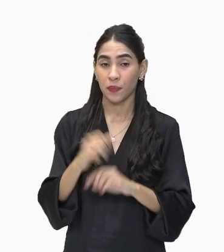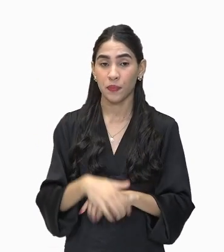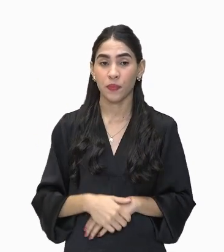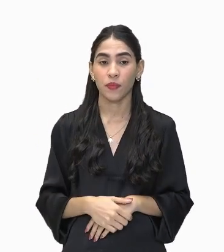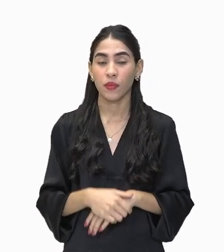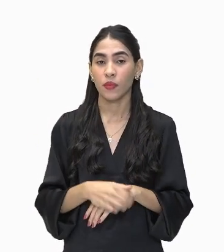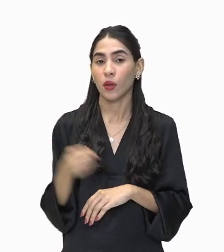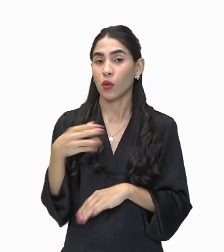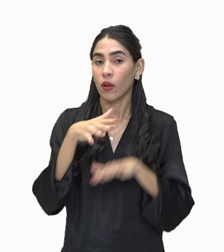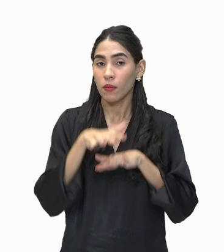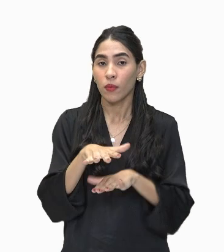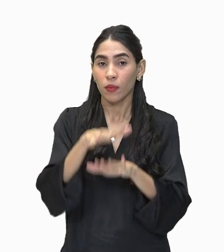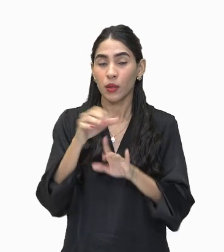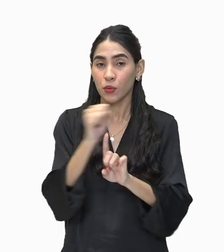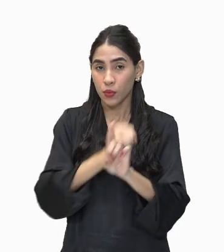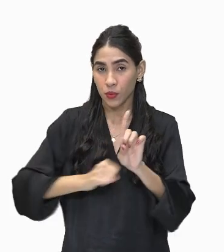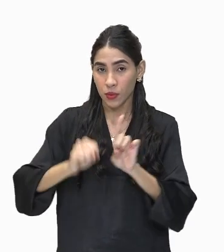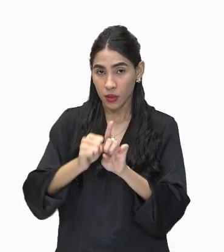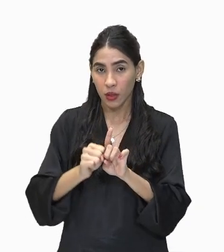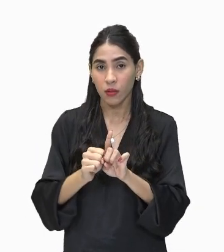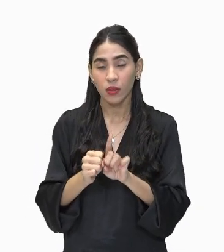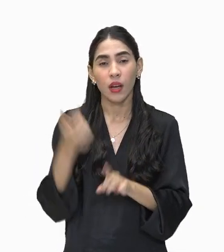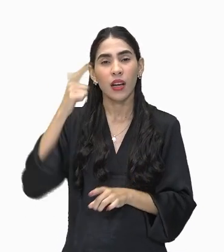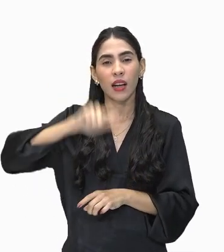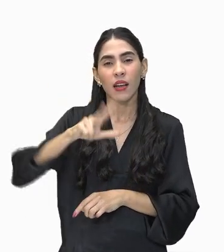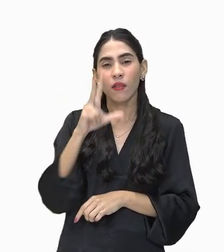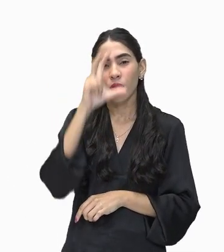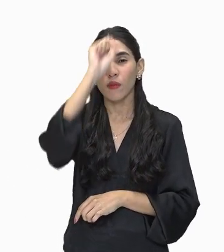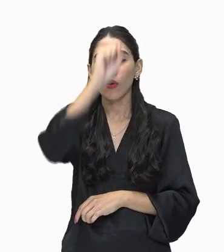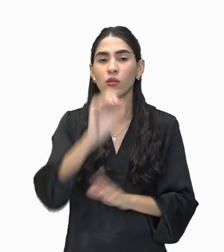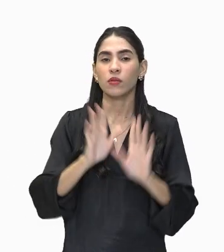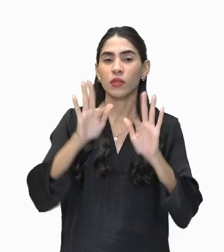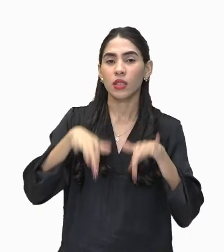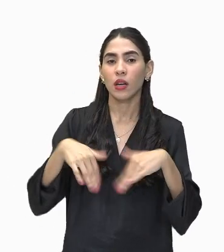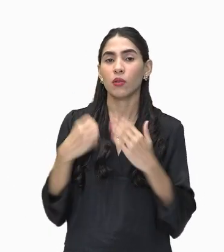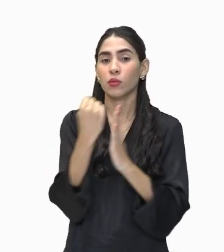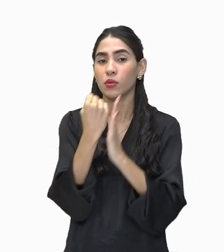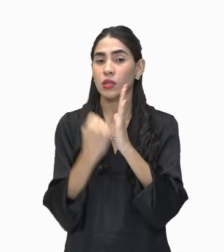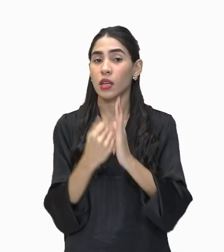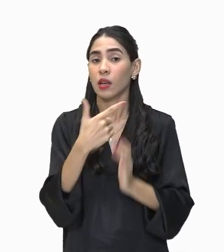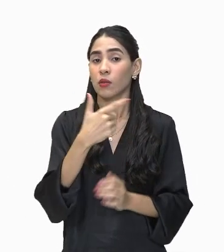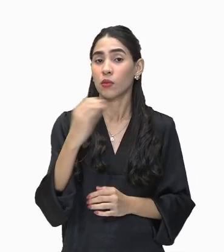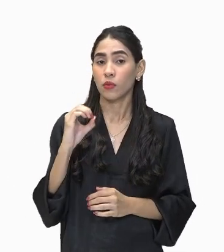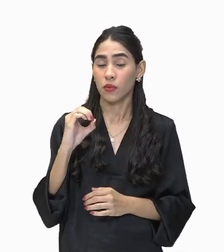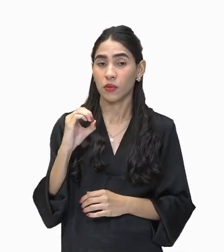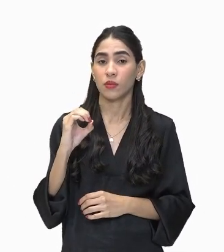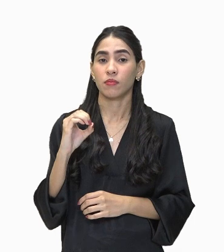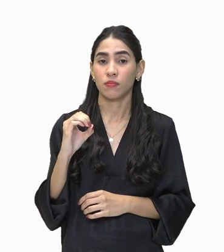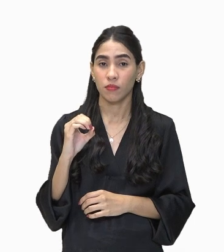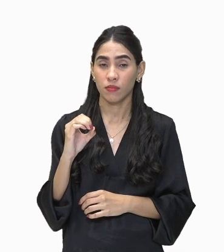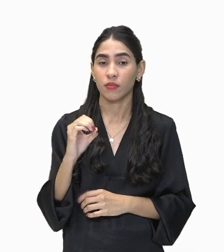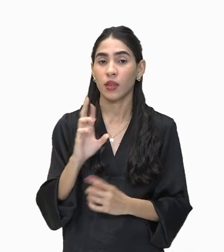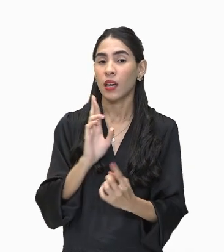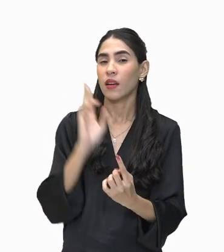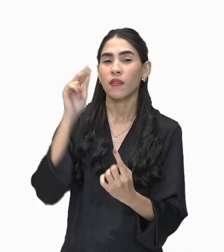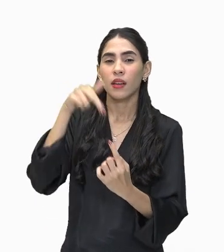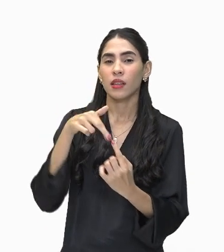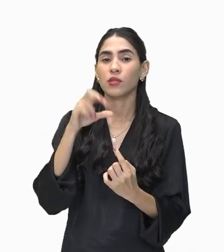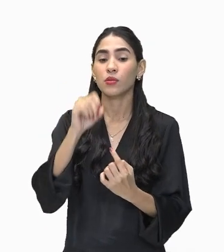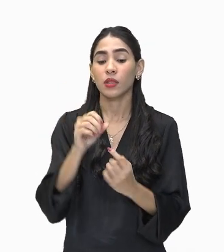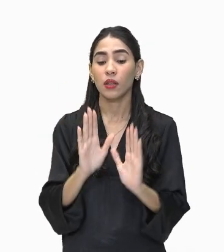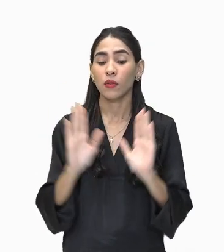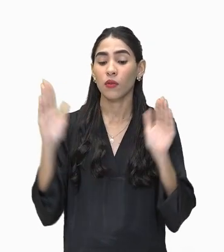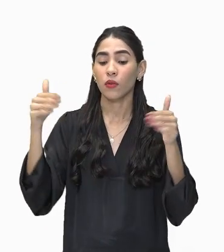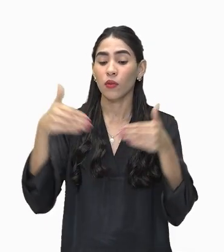Os novos movimentos sociais, que ganharam força no final do século XX, direcionaram o centro